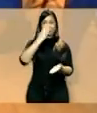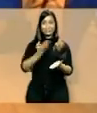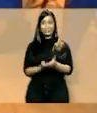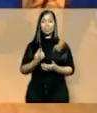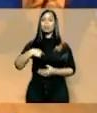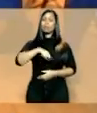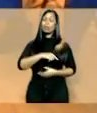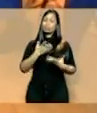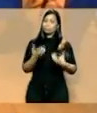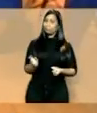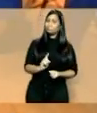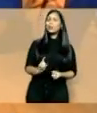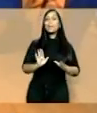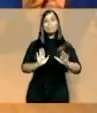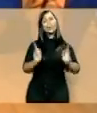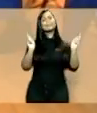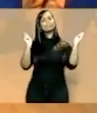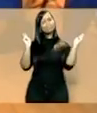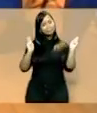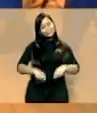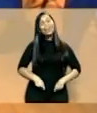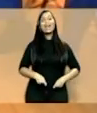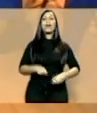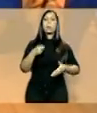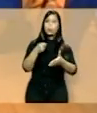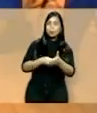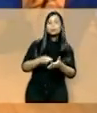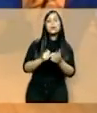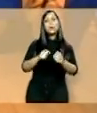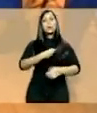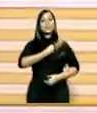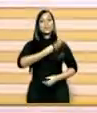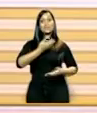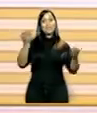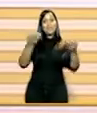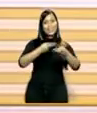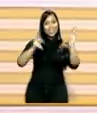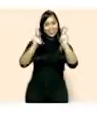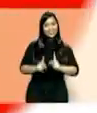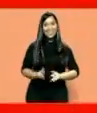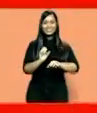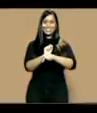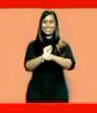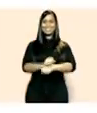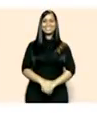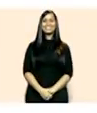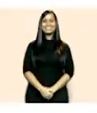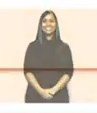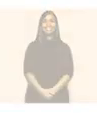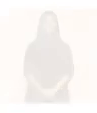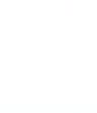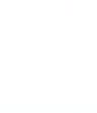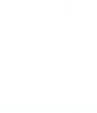está na intolerância, mas é possível combater ou viver em harmonia. A gente volta já já.